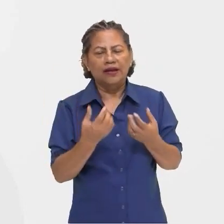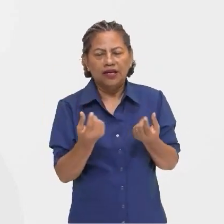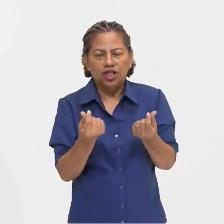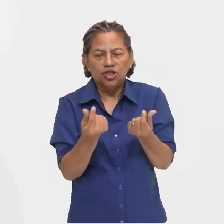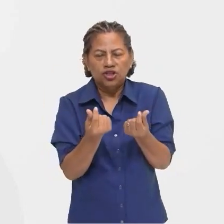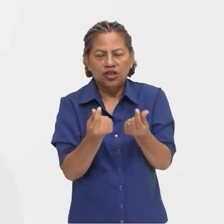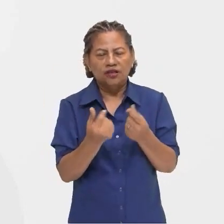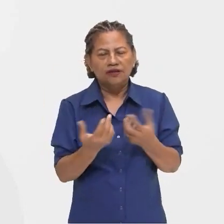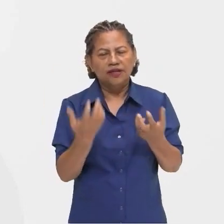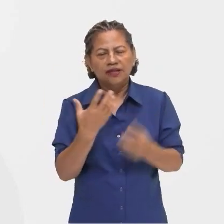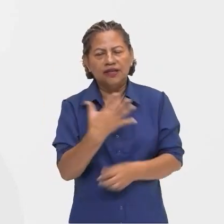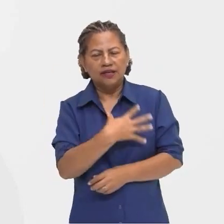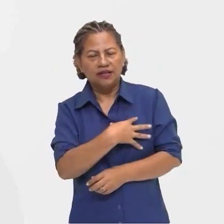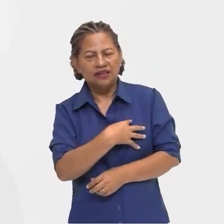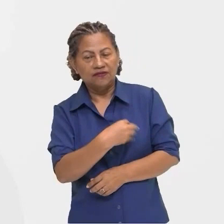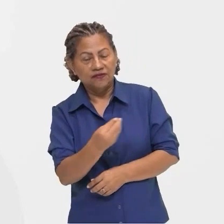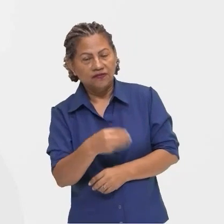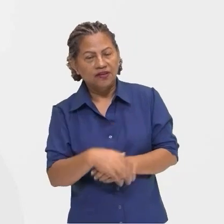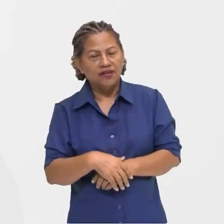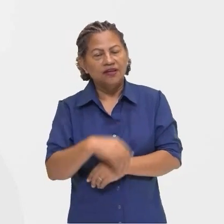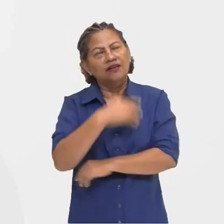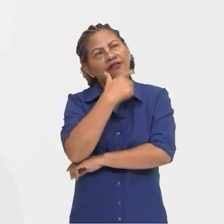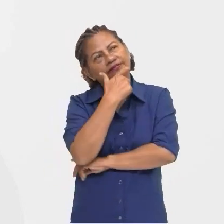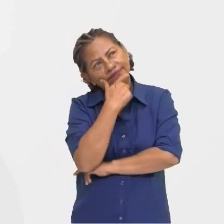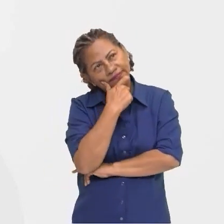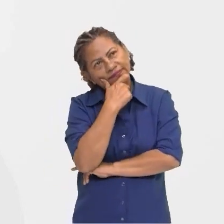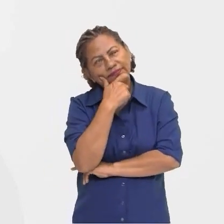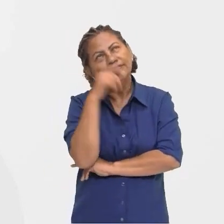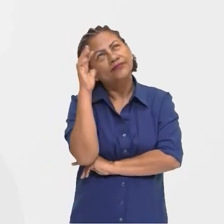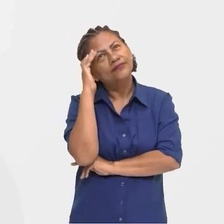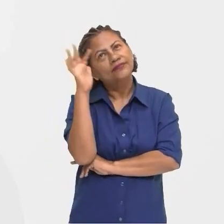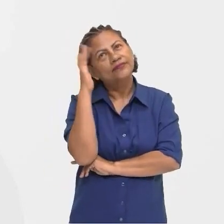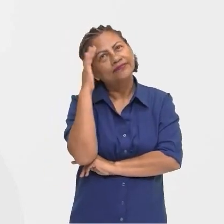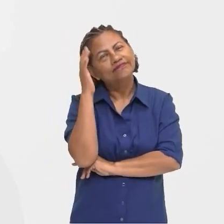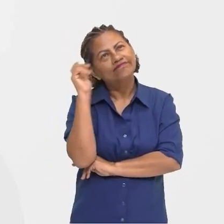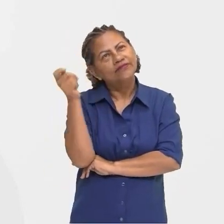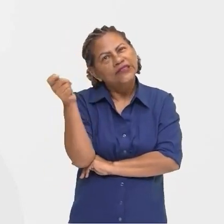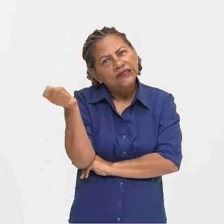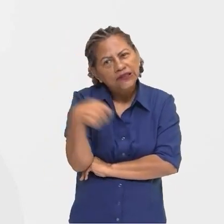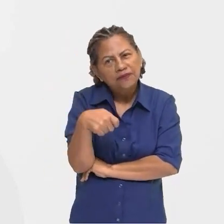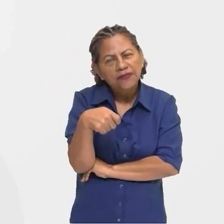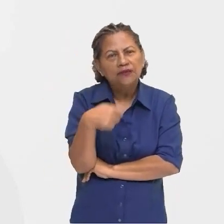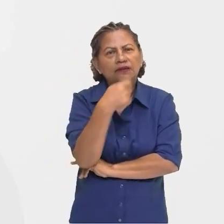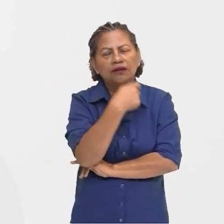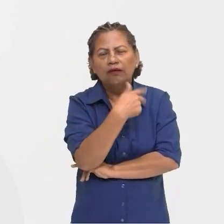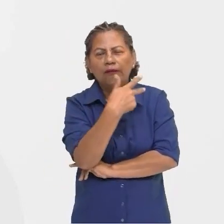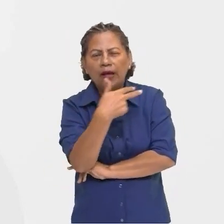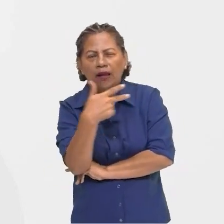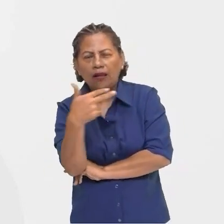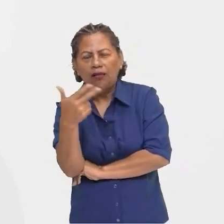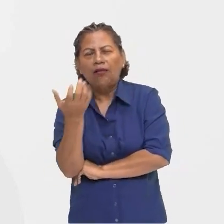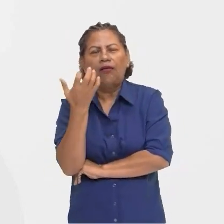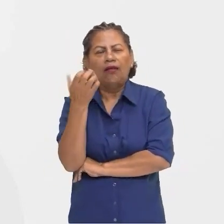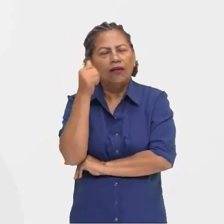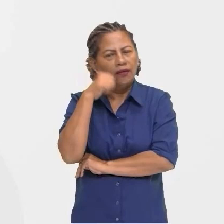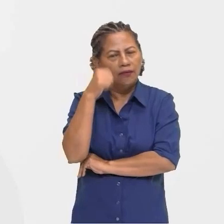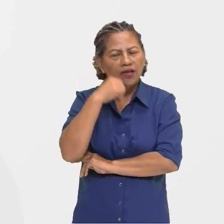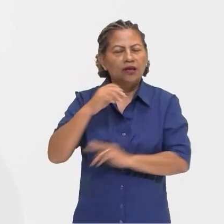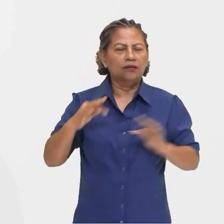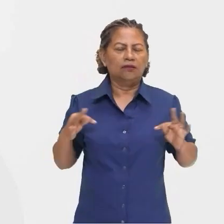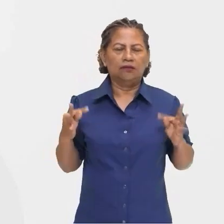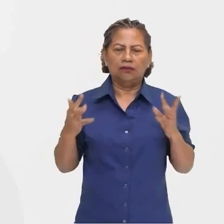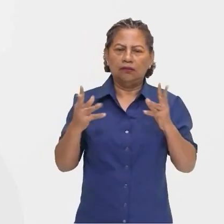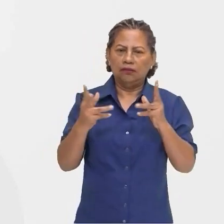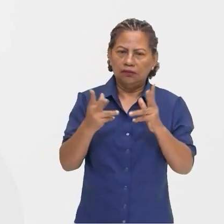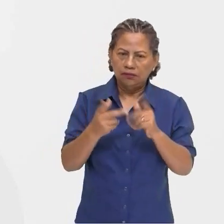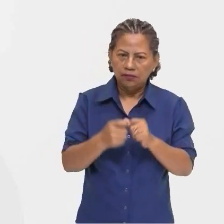quer filhos. Olha quantas possibilidades, quantas coisas ela quer. E todos nós, como